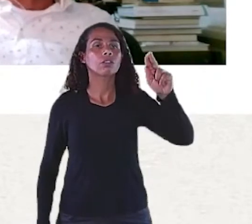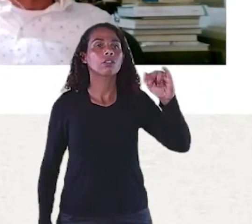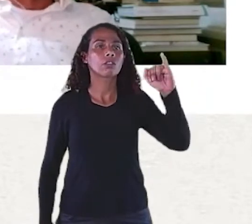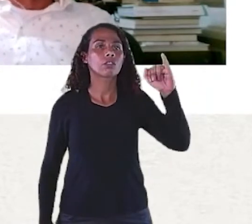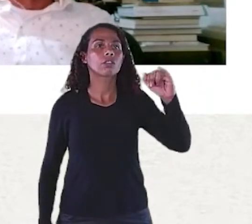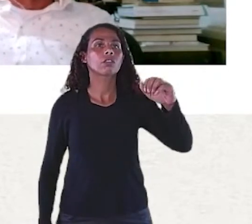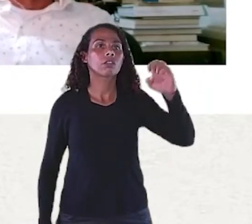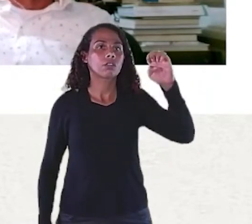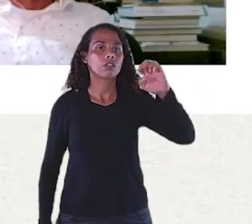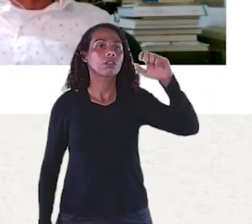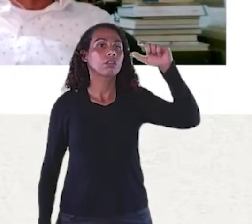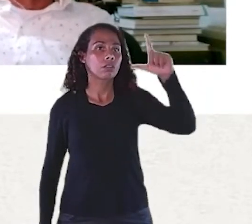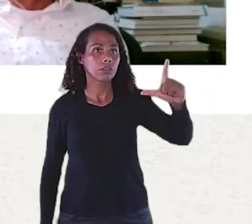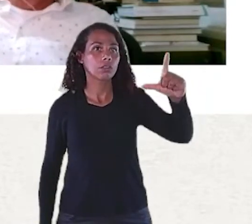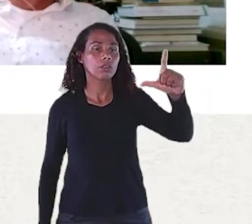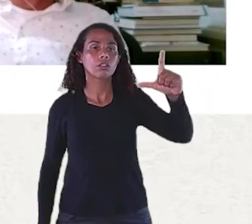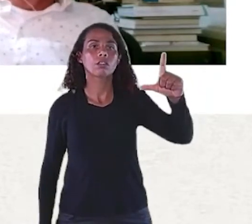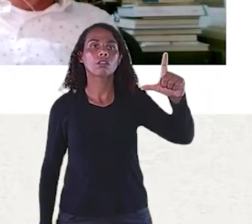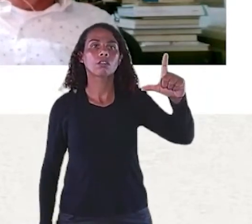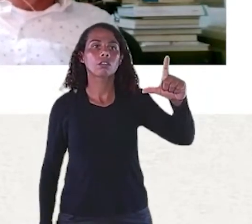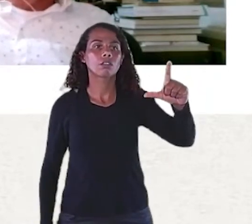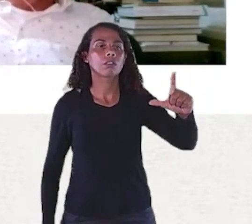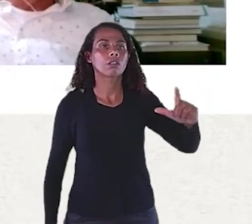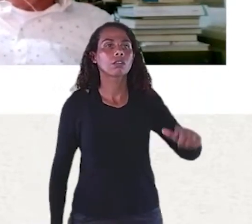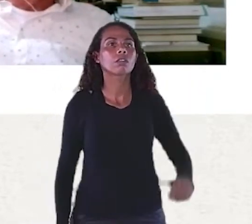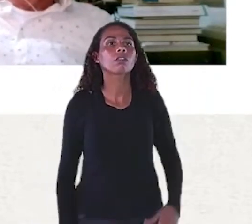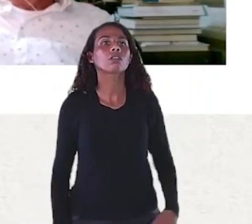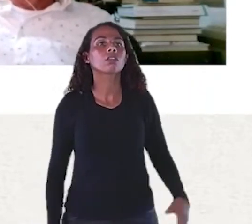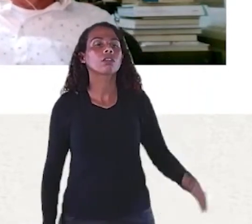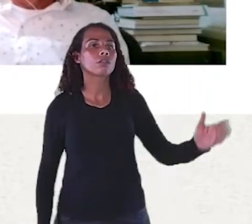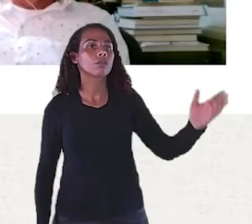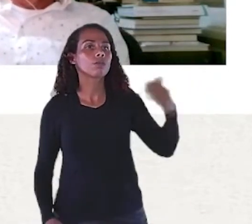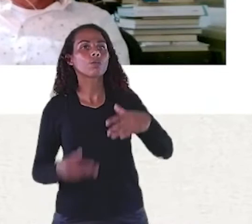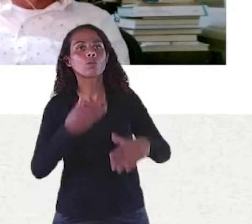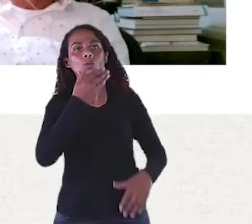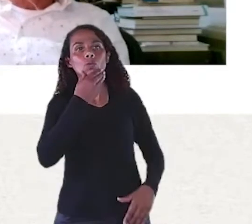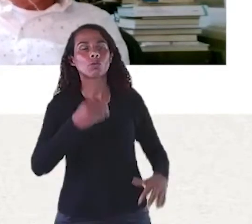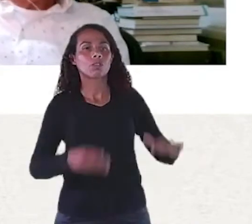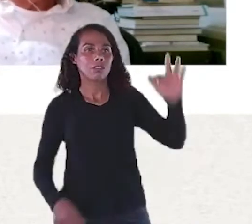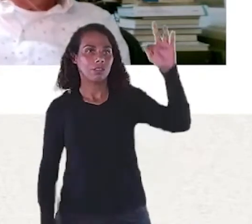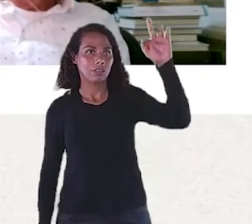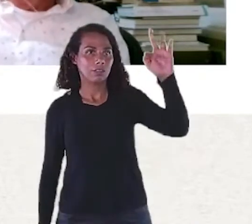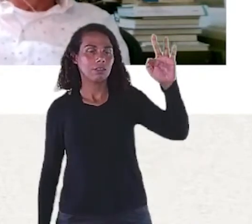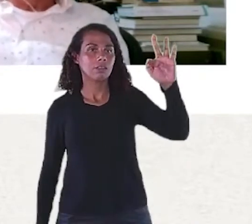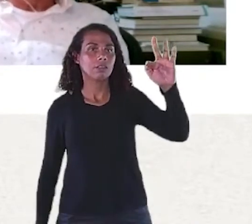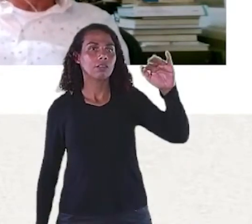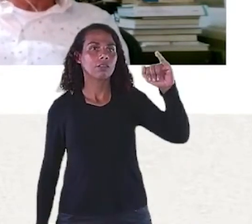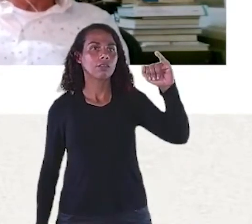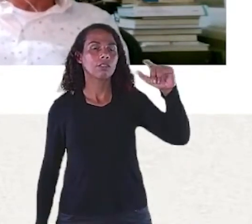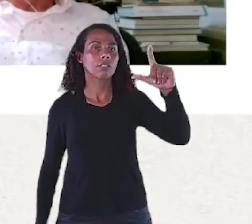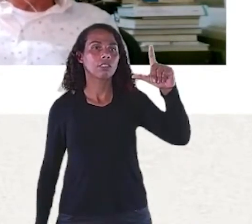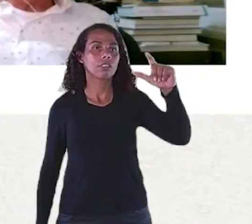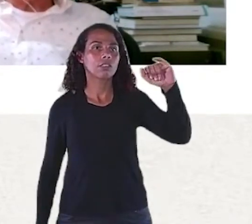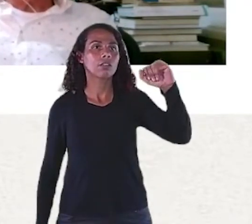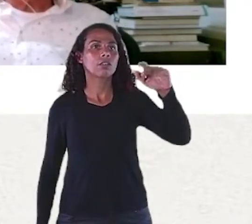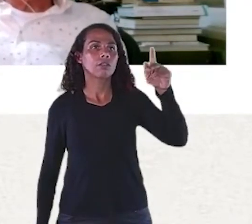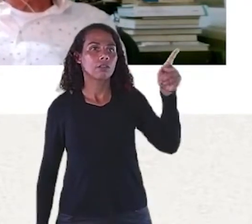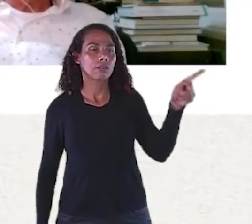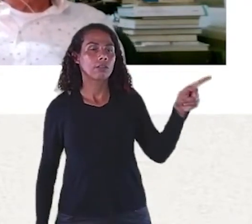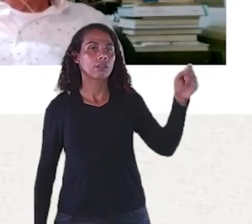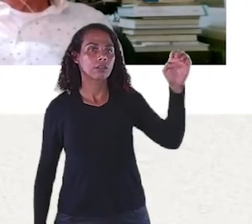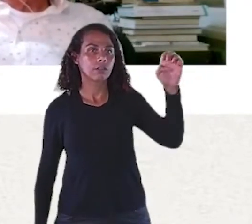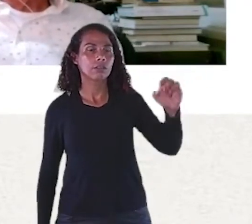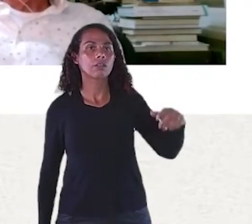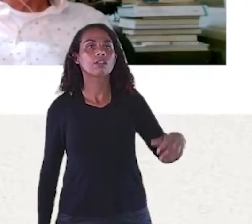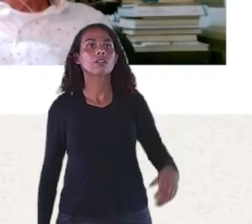Silviano, o Frederico Moraes, o João Machner, que era um cara importante no